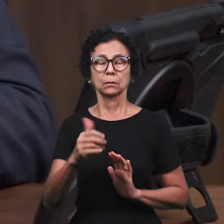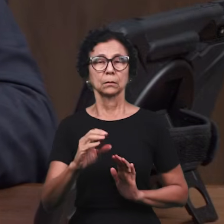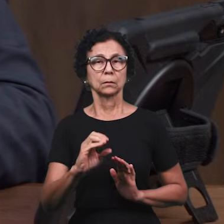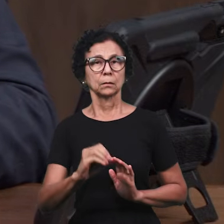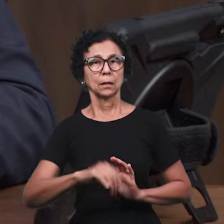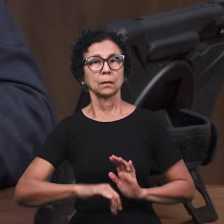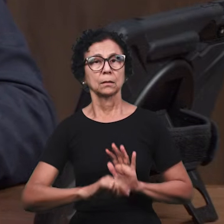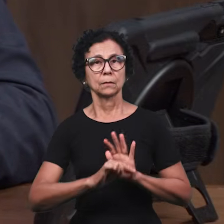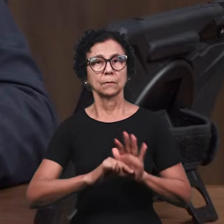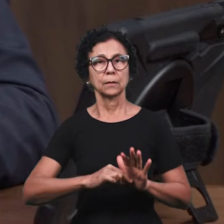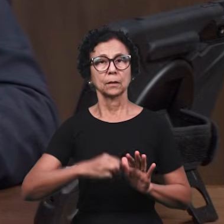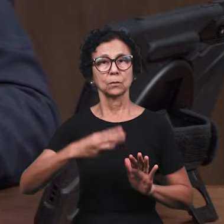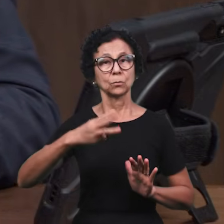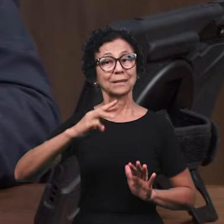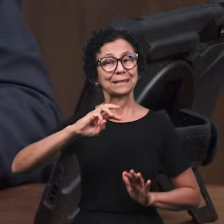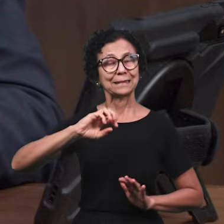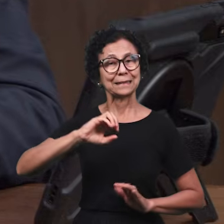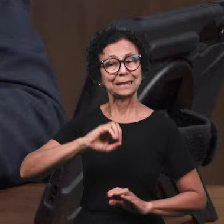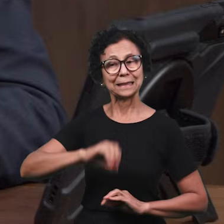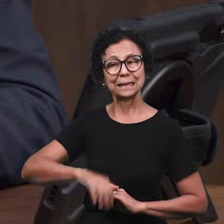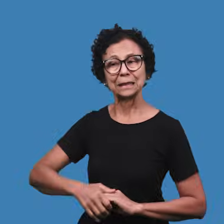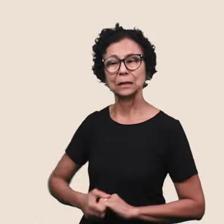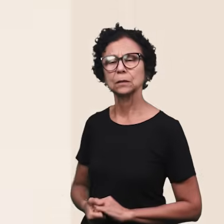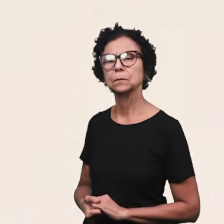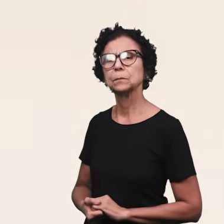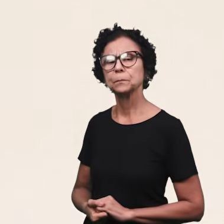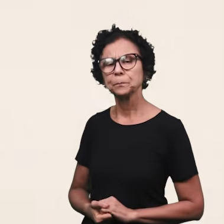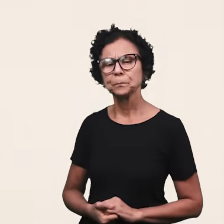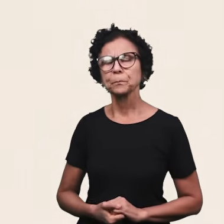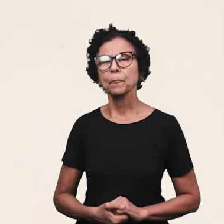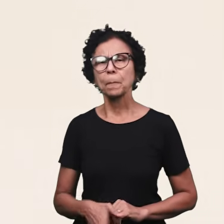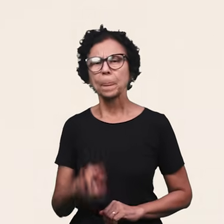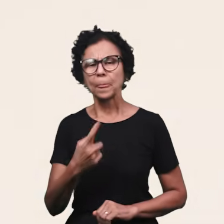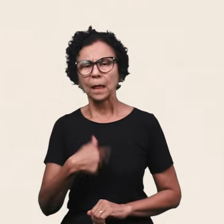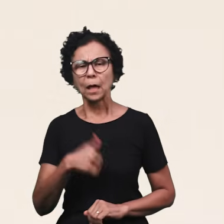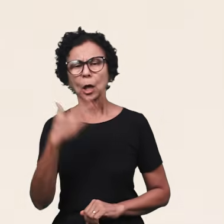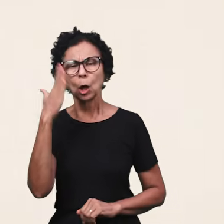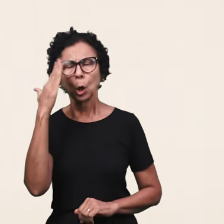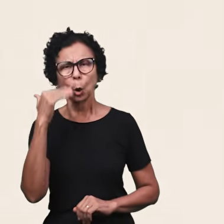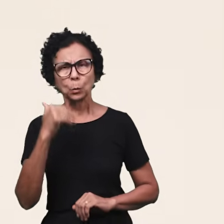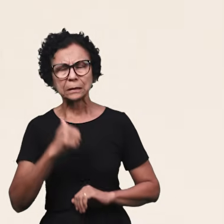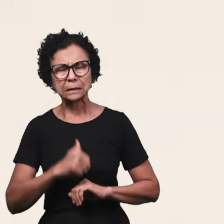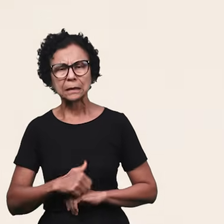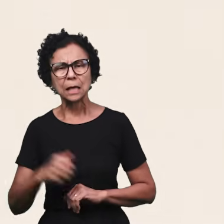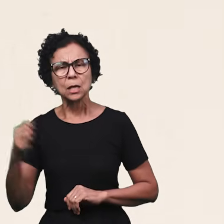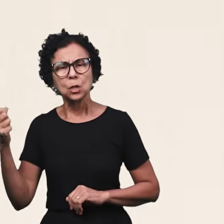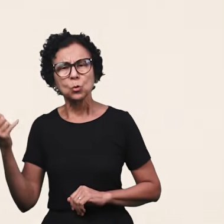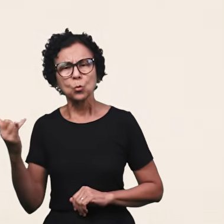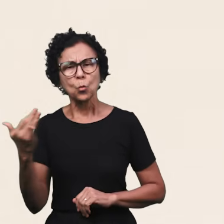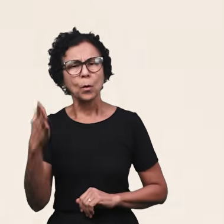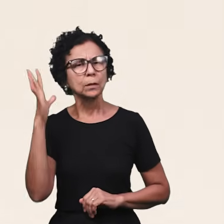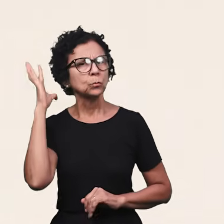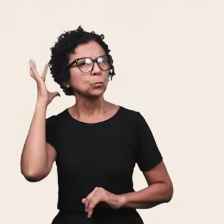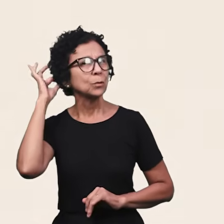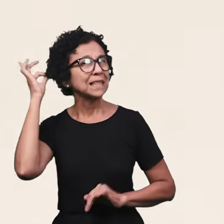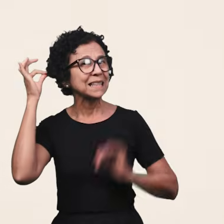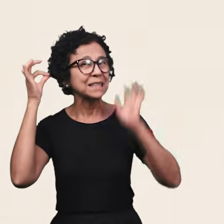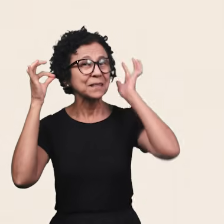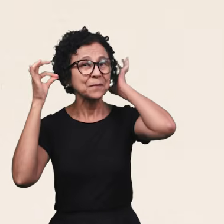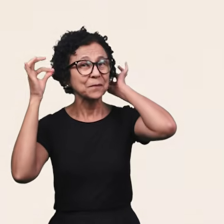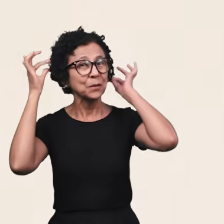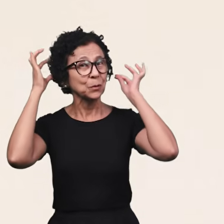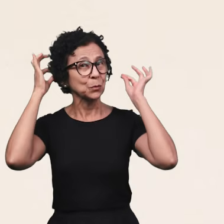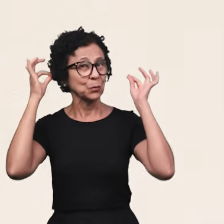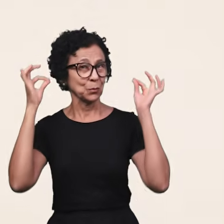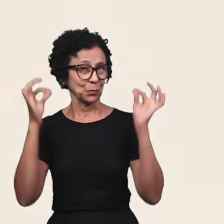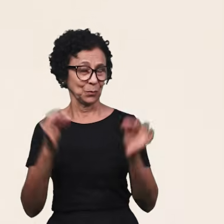10, verso 30, diz assim: e até mesmo os cabelos da vossa cabeça estão